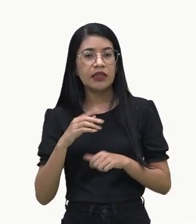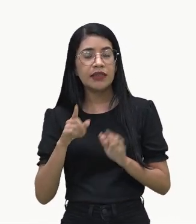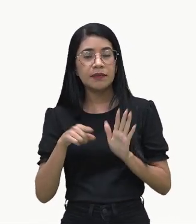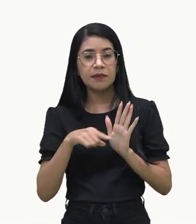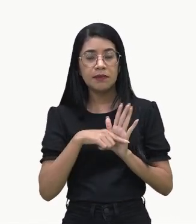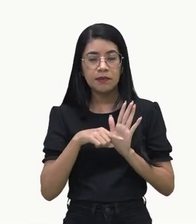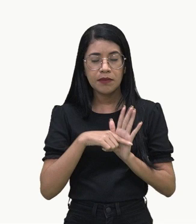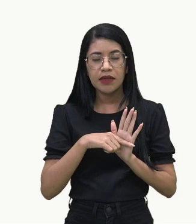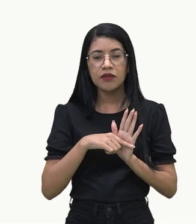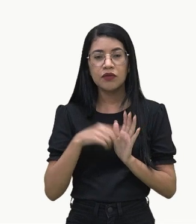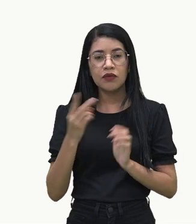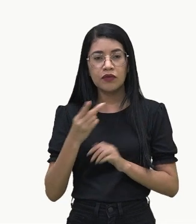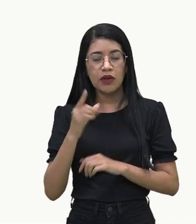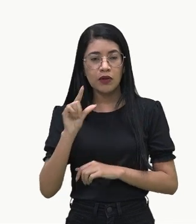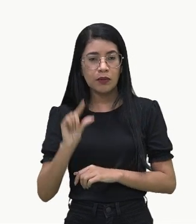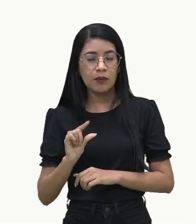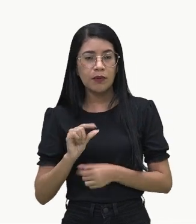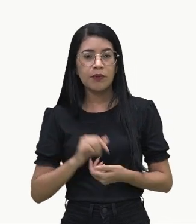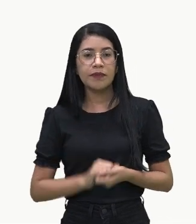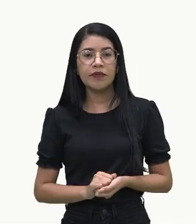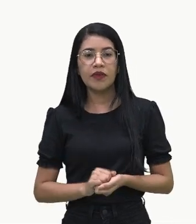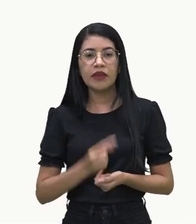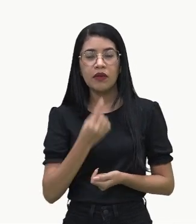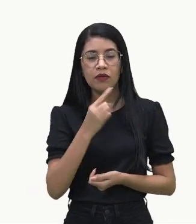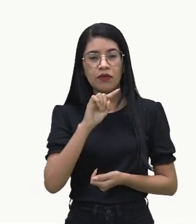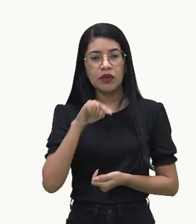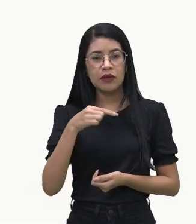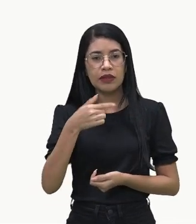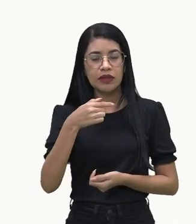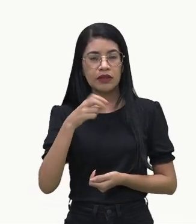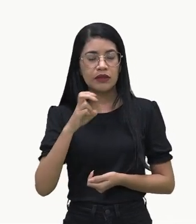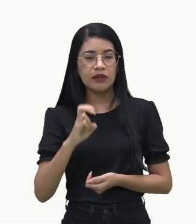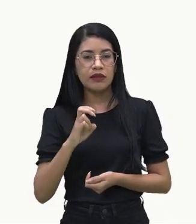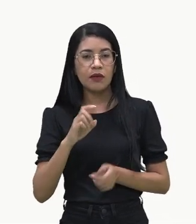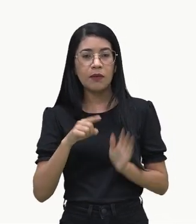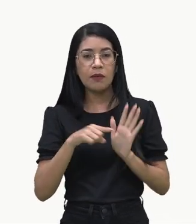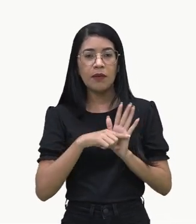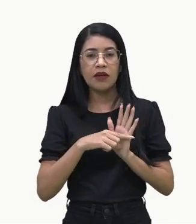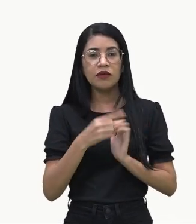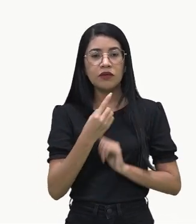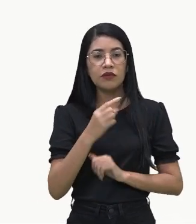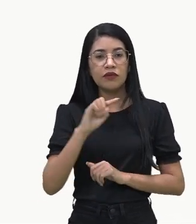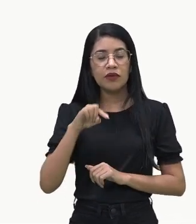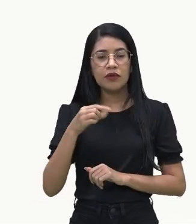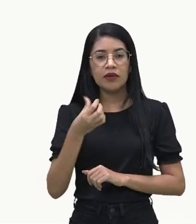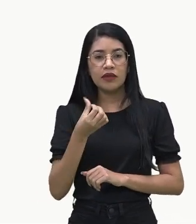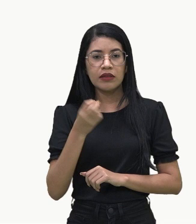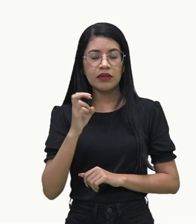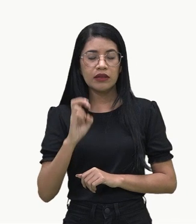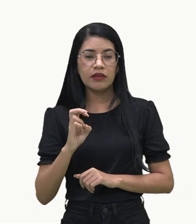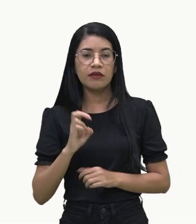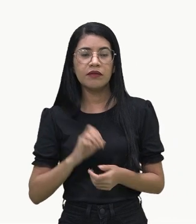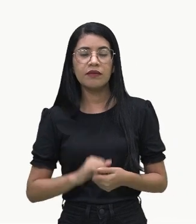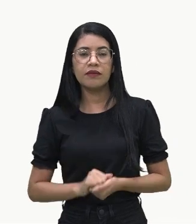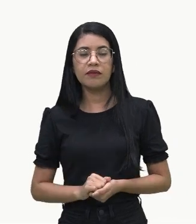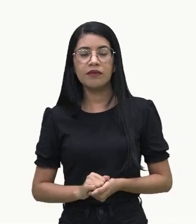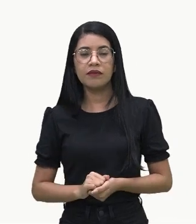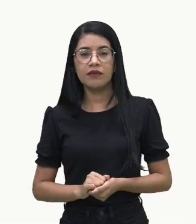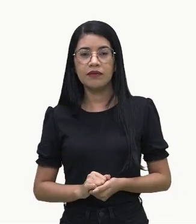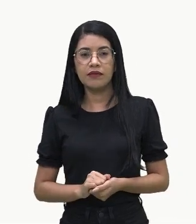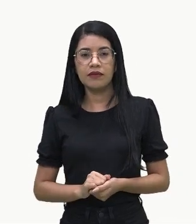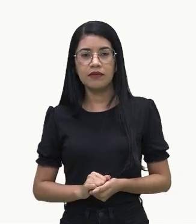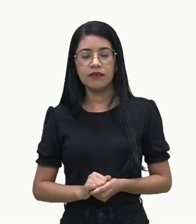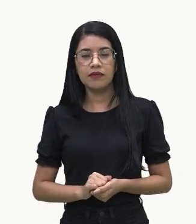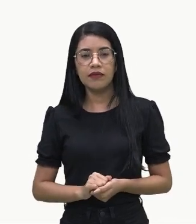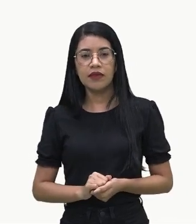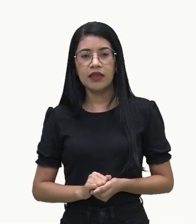subtraído do valor menor. Então, isso daqui a gente faz na prática. 5